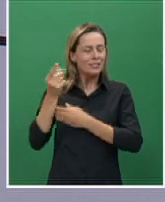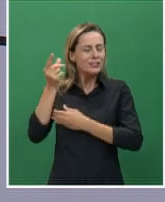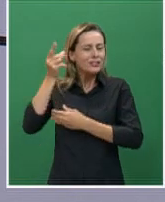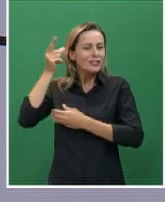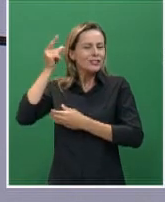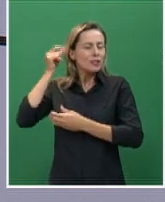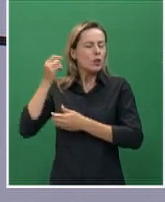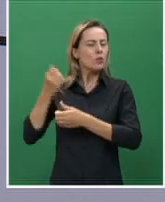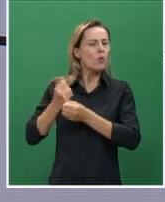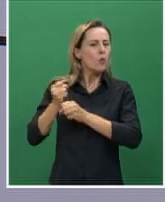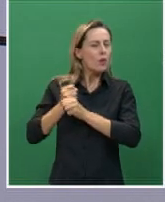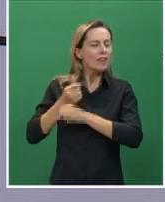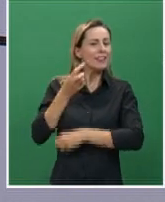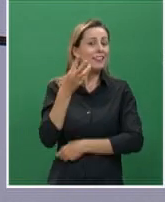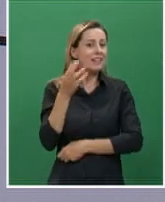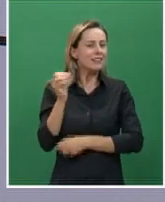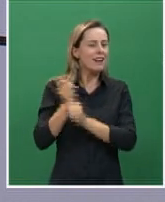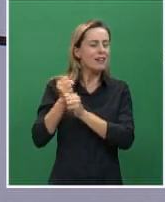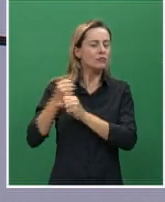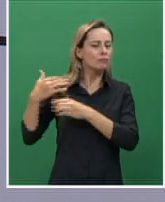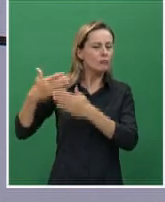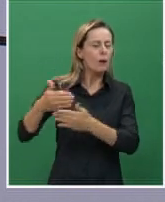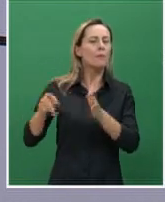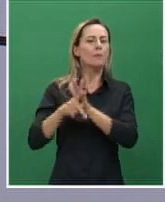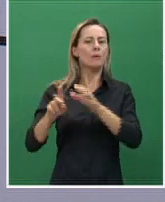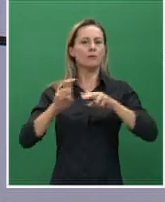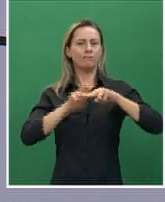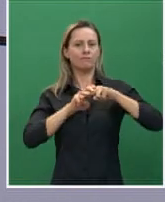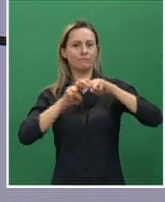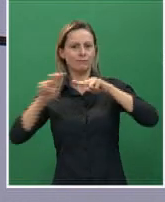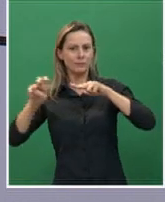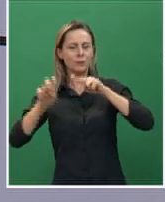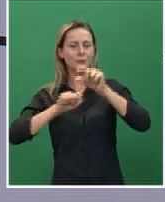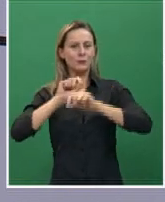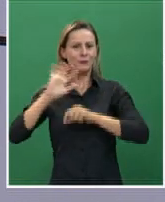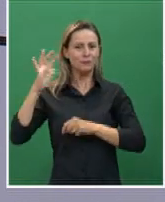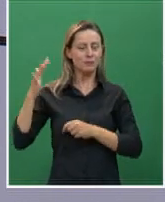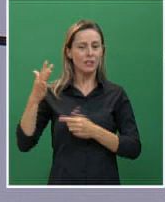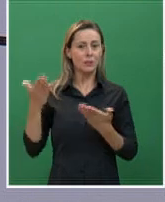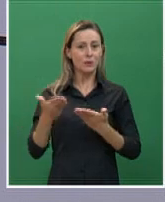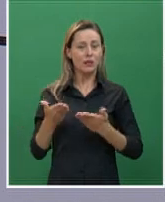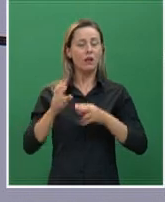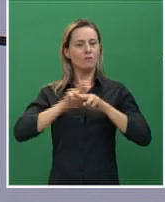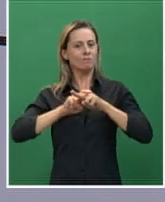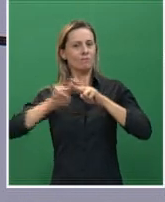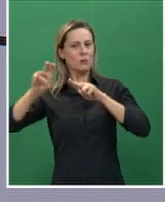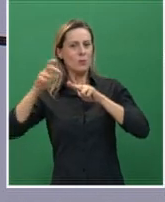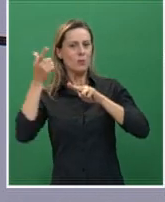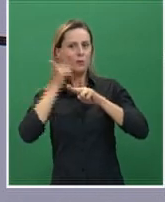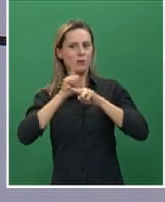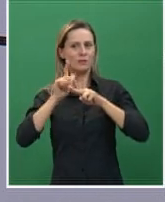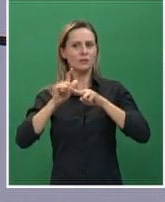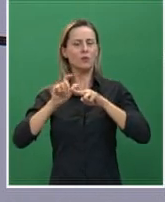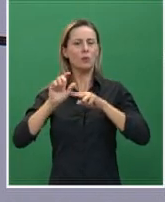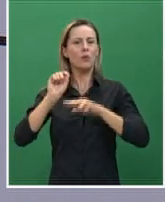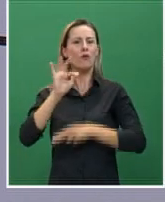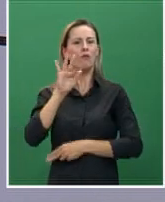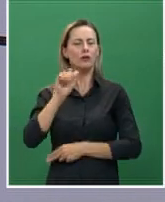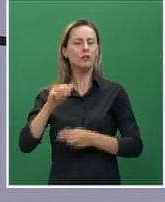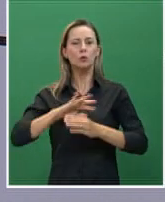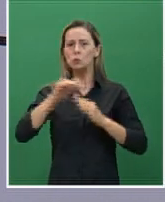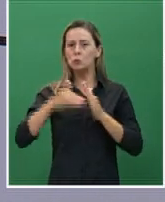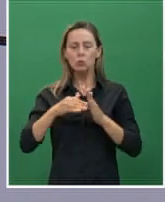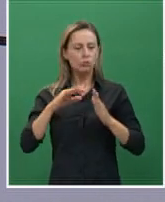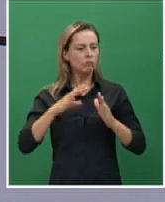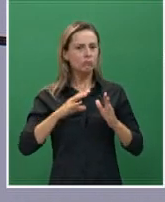cidade desde que eu estou em Blumenau 30 anos e ouço falar de teleférico e através de uma PM vamos ter um teleférico interligando O Frozen A